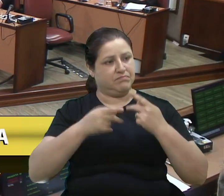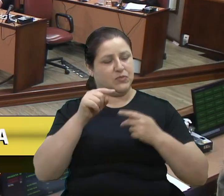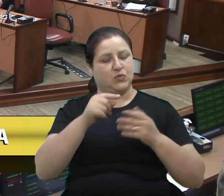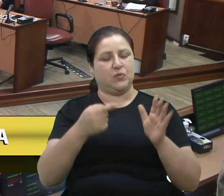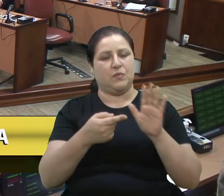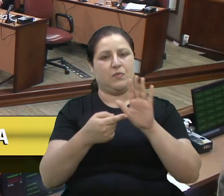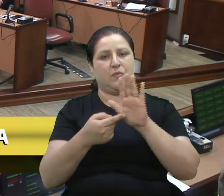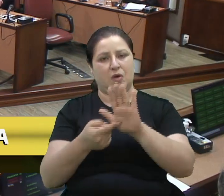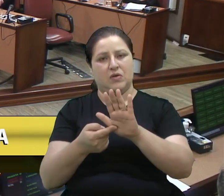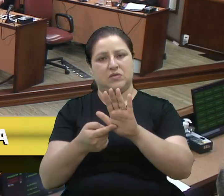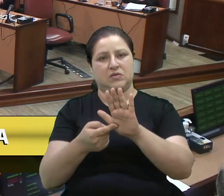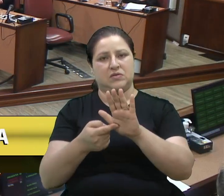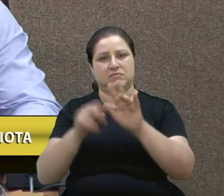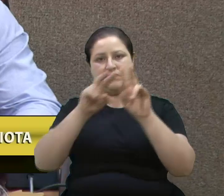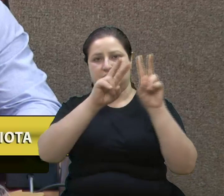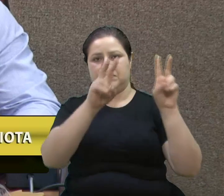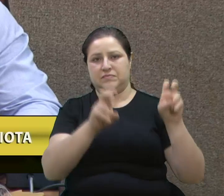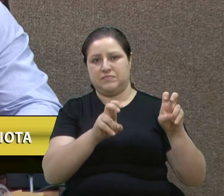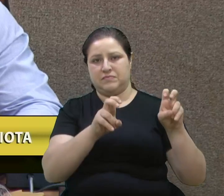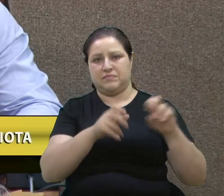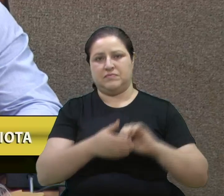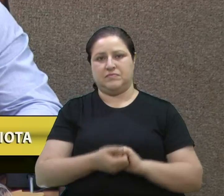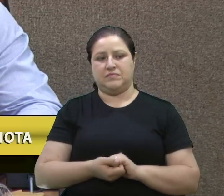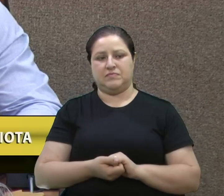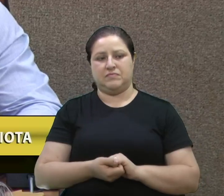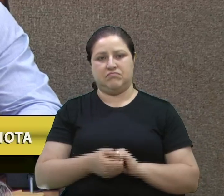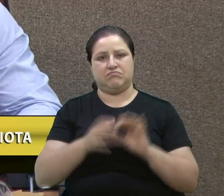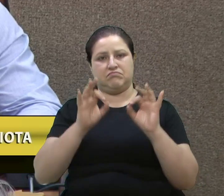uma questão que, com